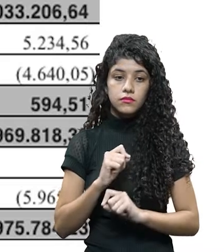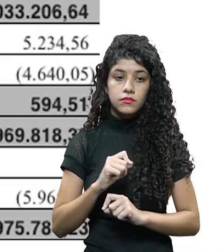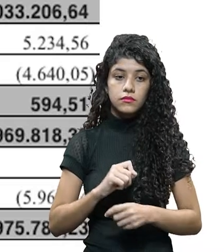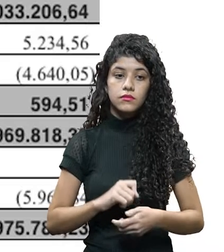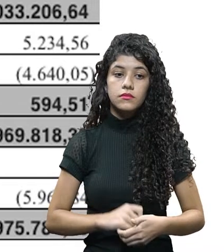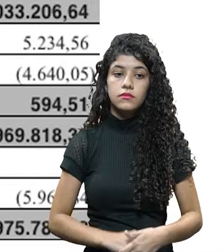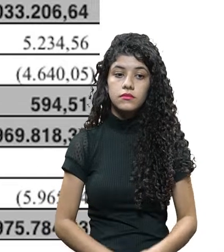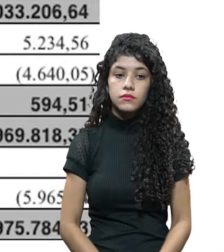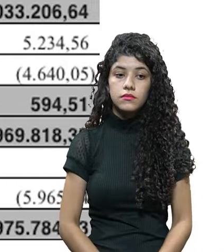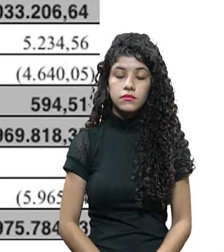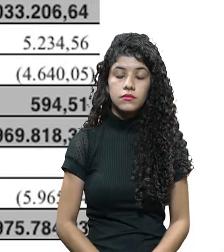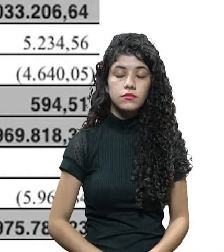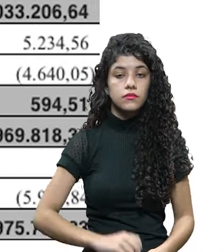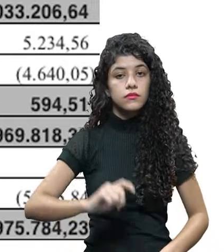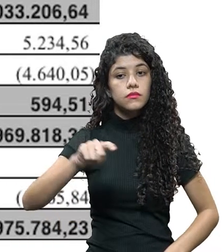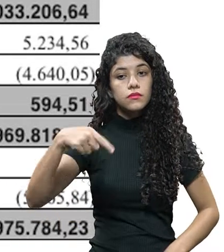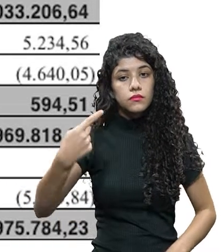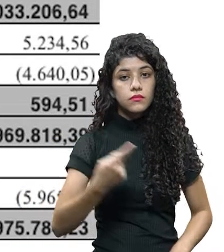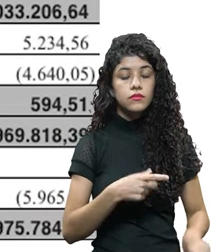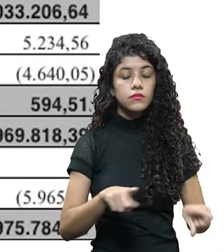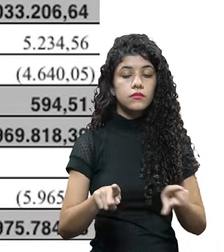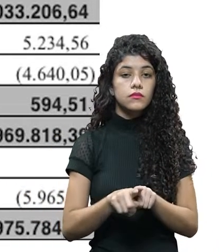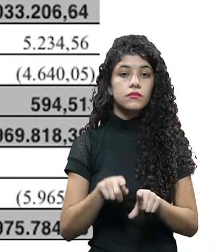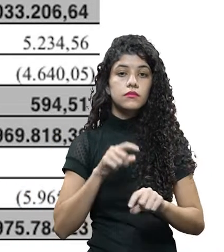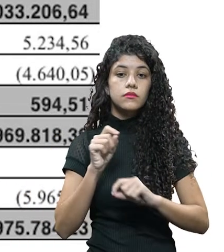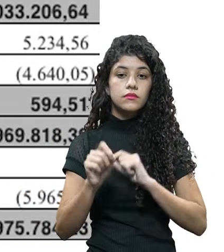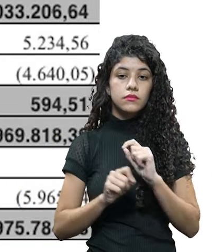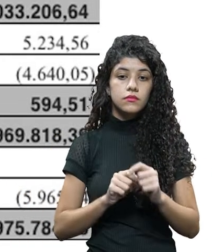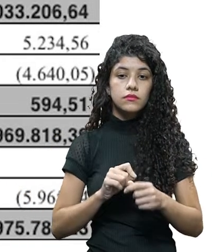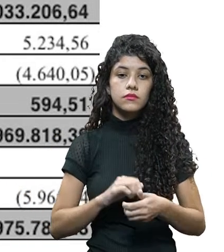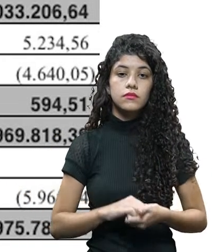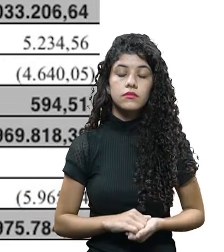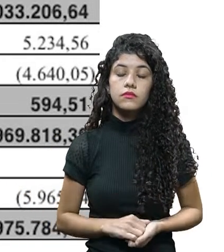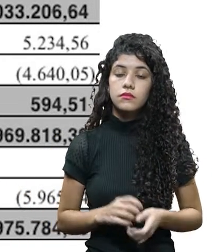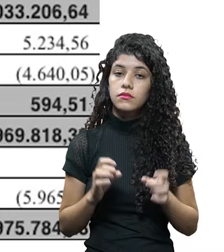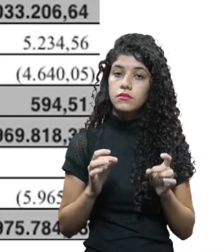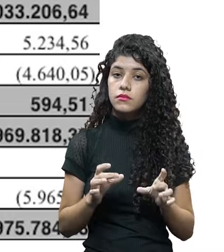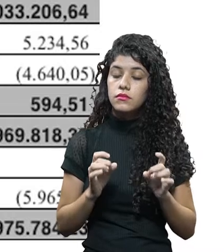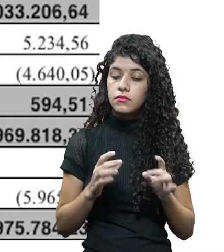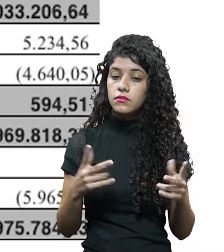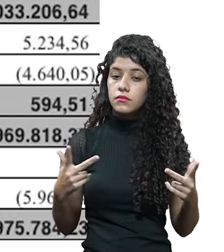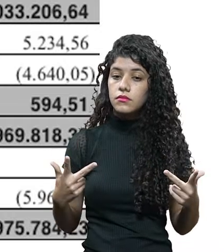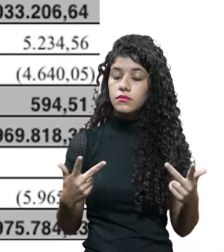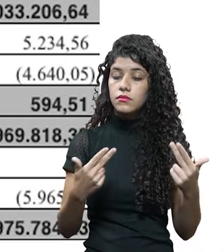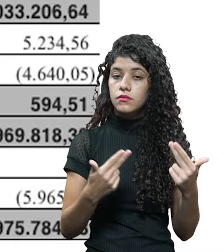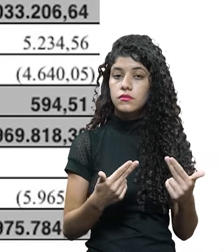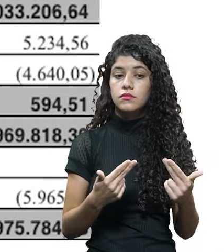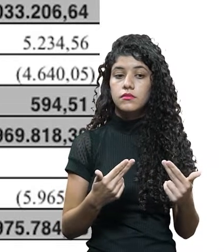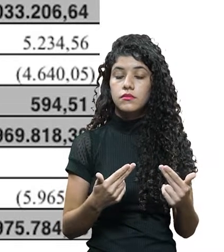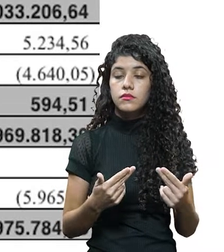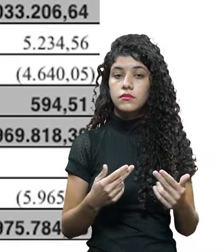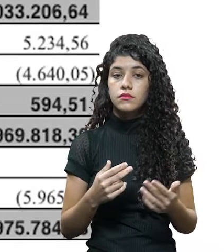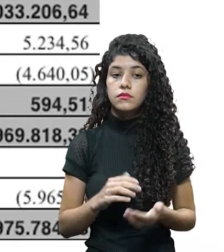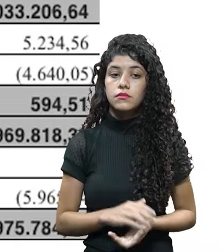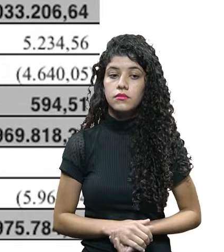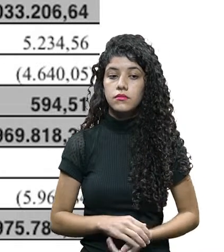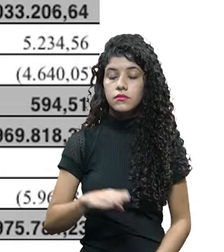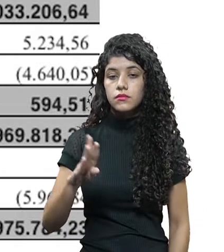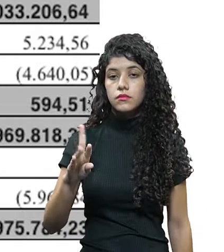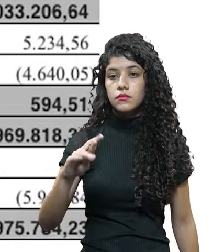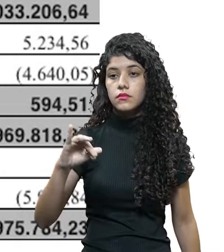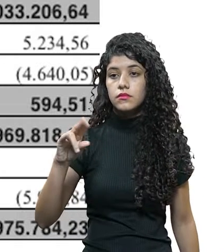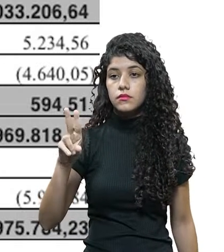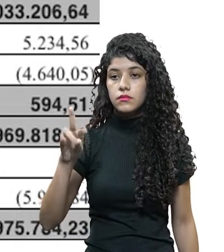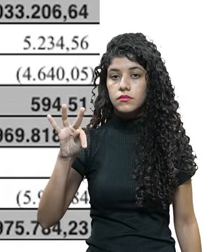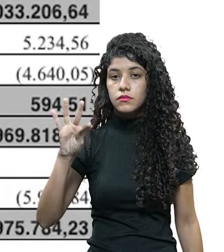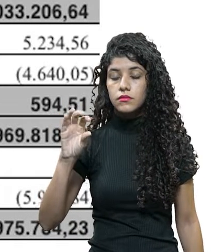receita operacional líquida. Depois vem o que? A dedução dos custos de vendas. E aí vai ser igual ao lucro